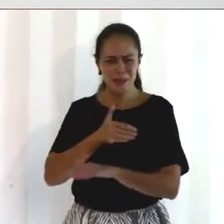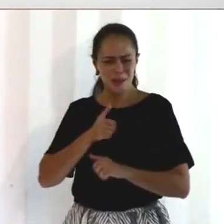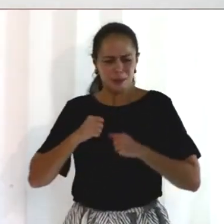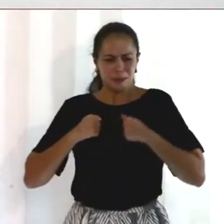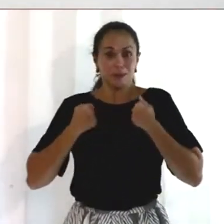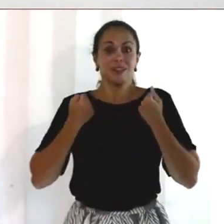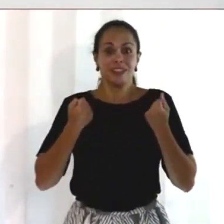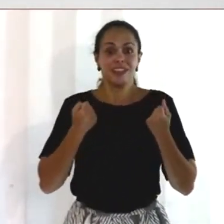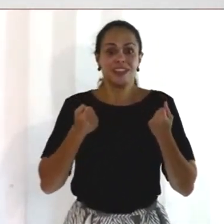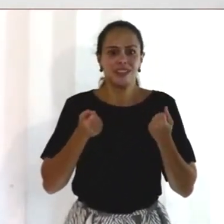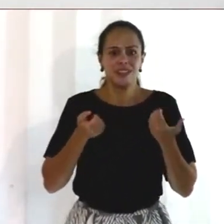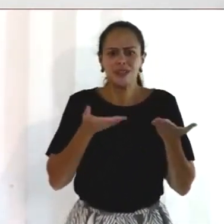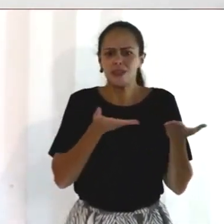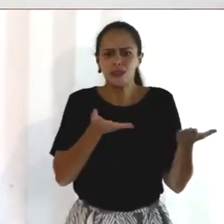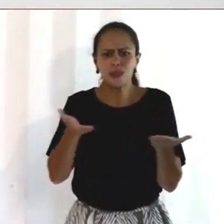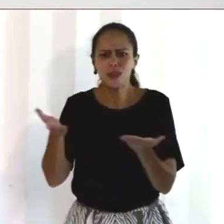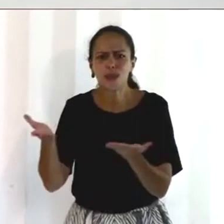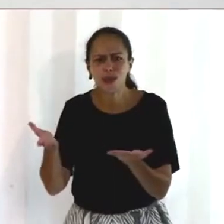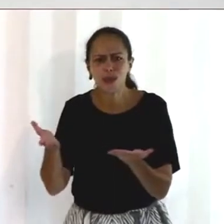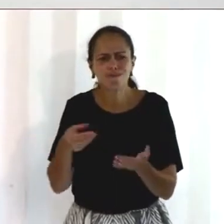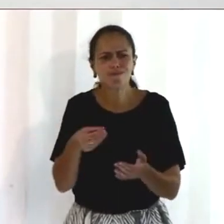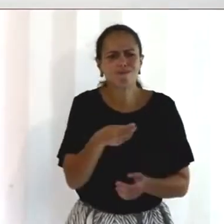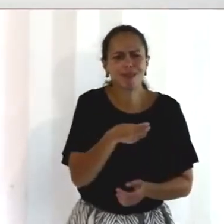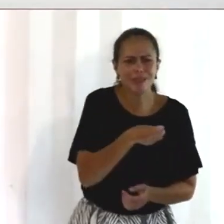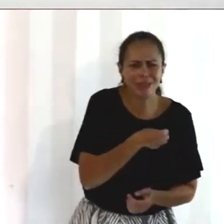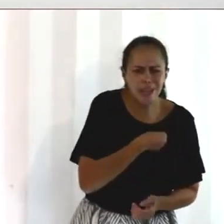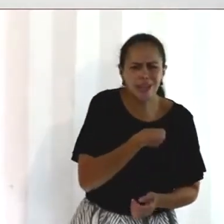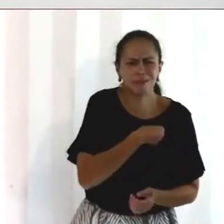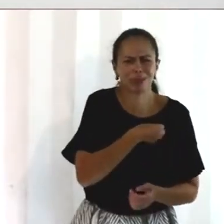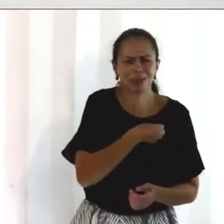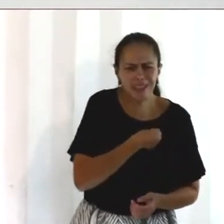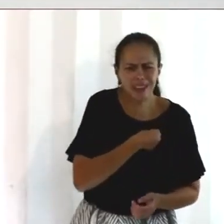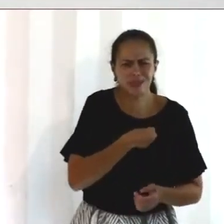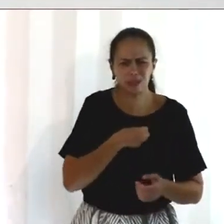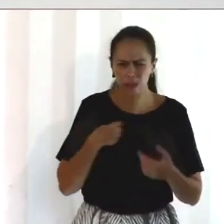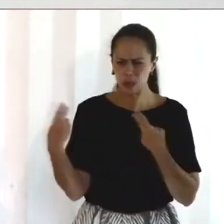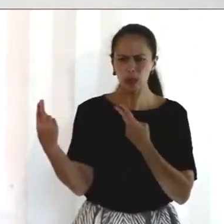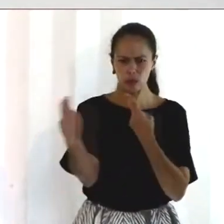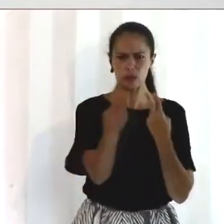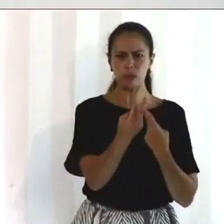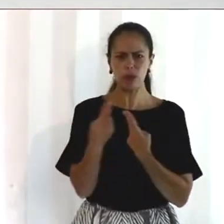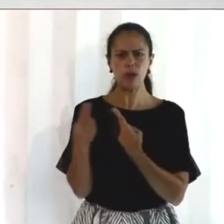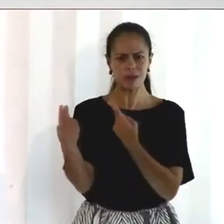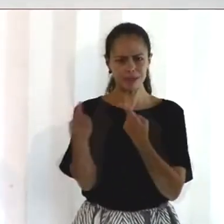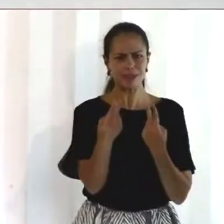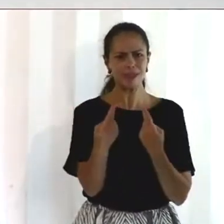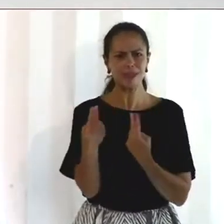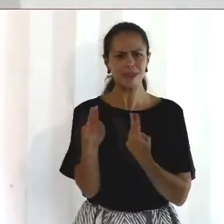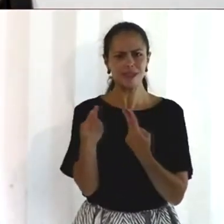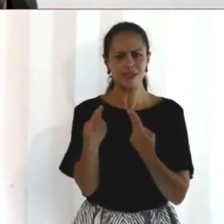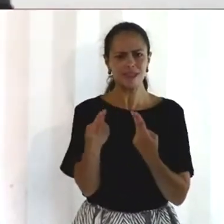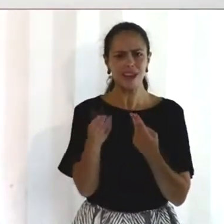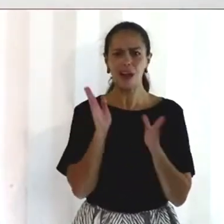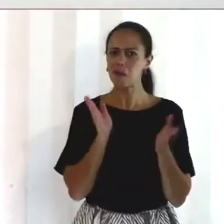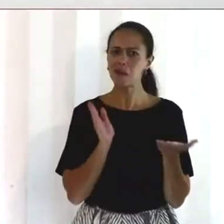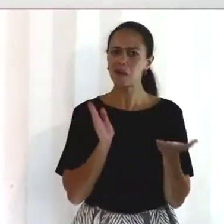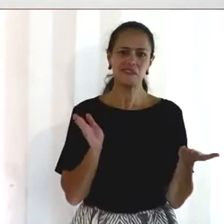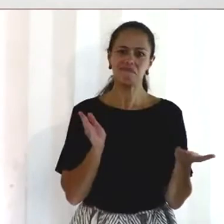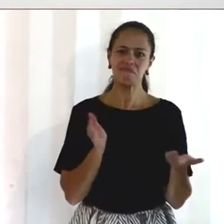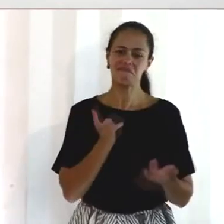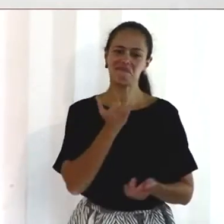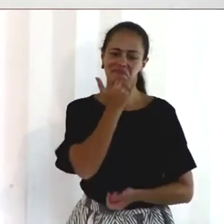pessoas pecadoras, miseráveis, que todos nós fomos e ainda somos, agora são